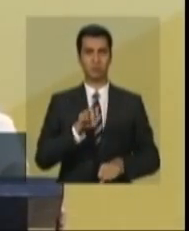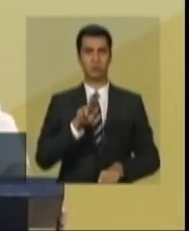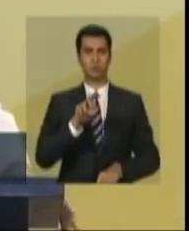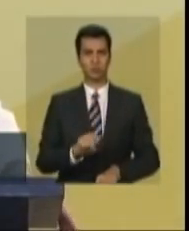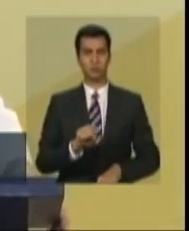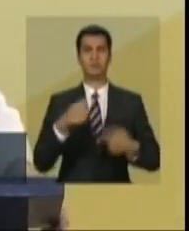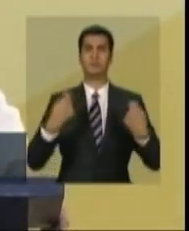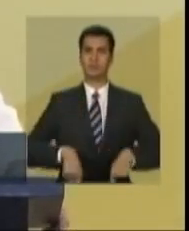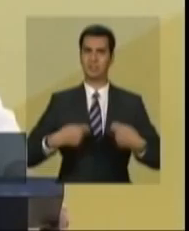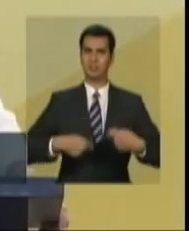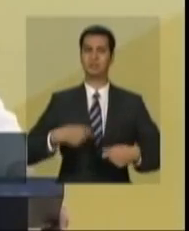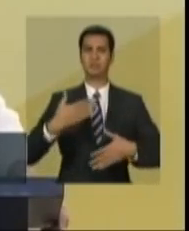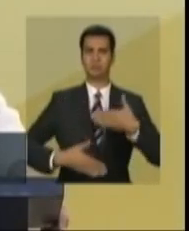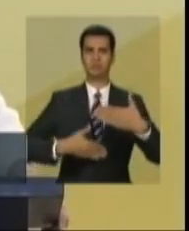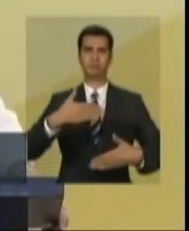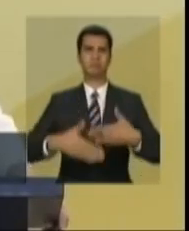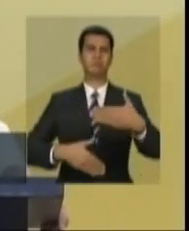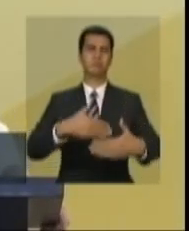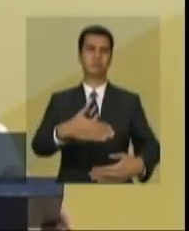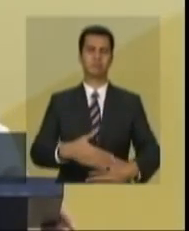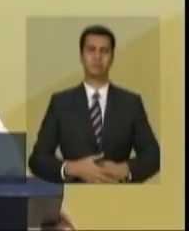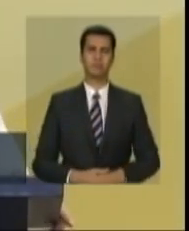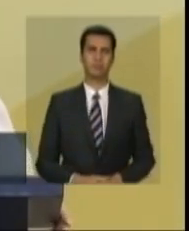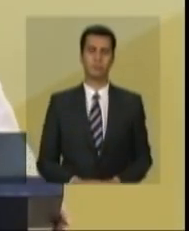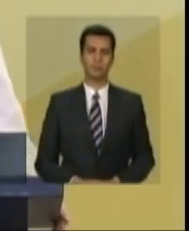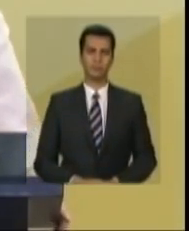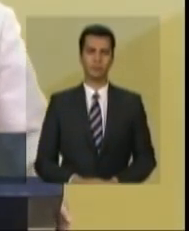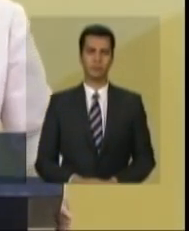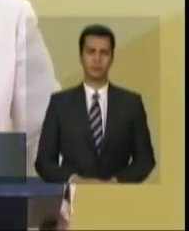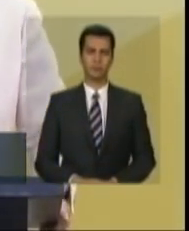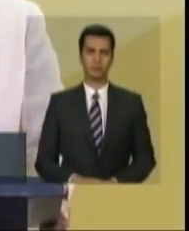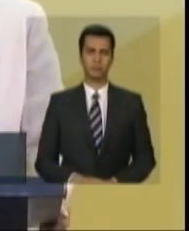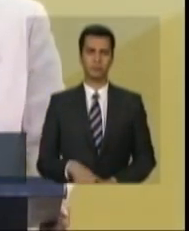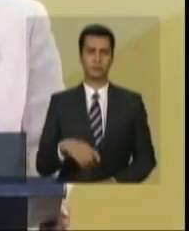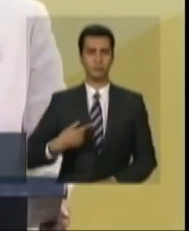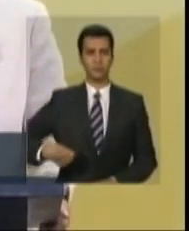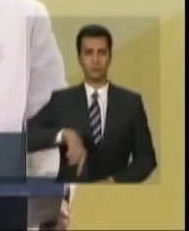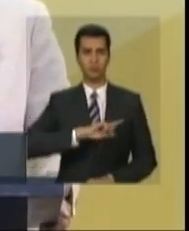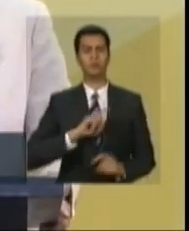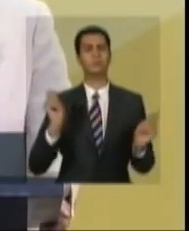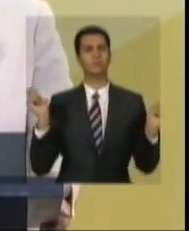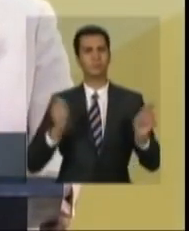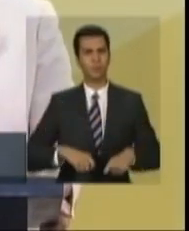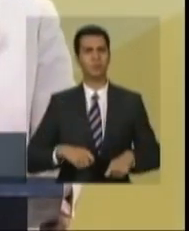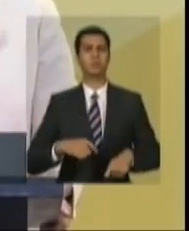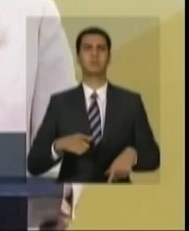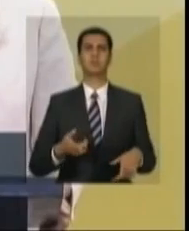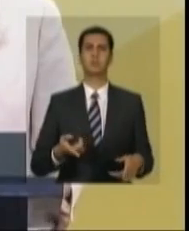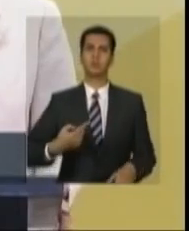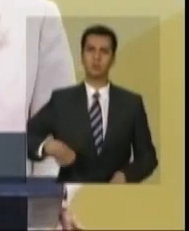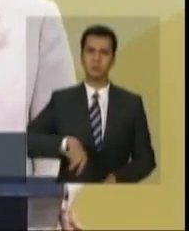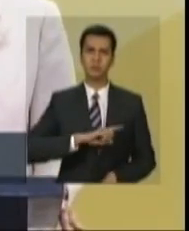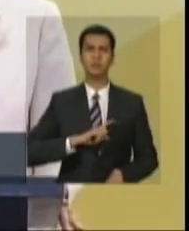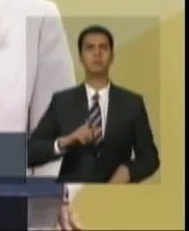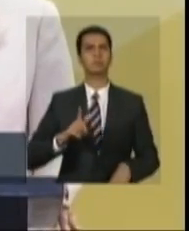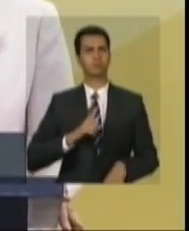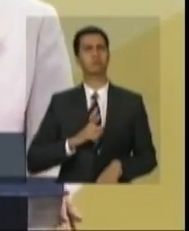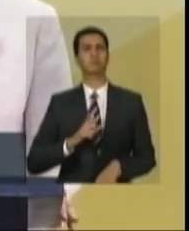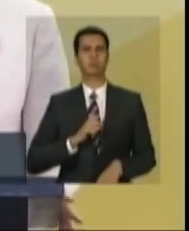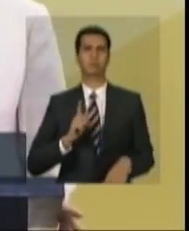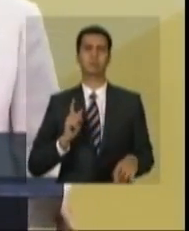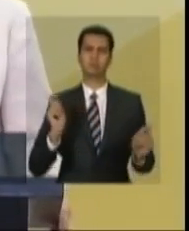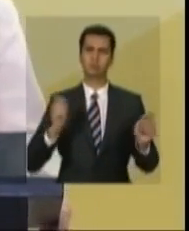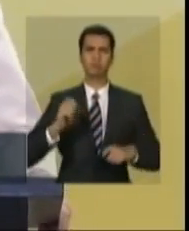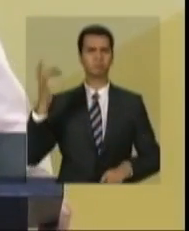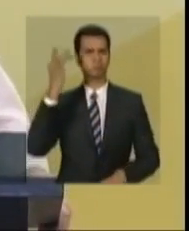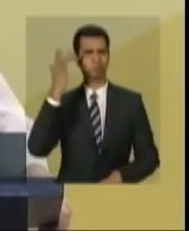avançar. Nós podemos, nós temos todas as condições e nós temos toda